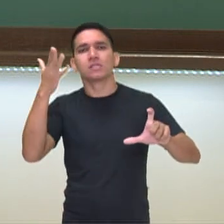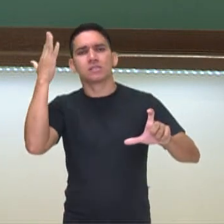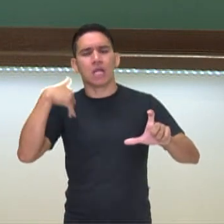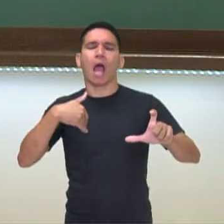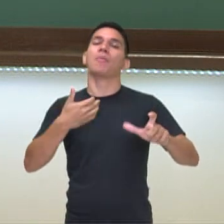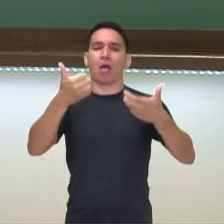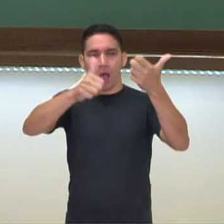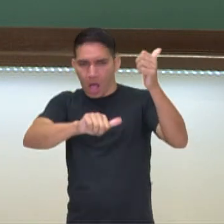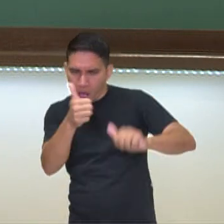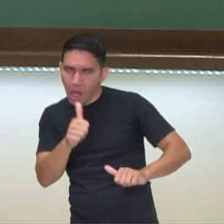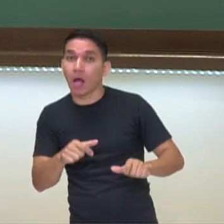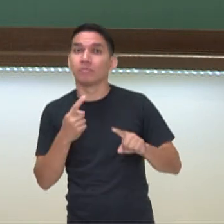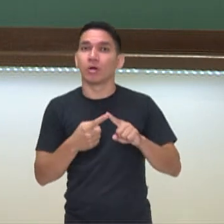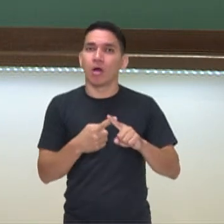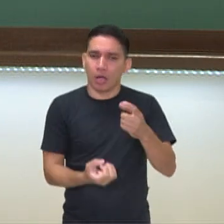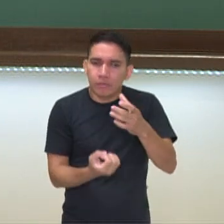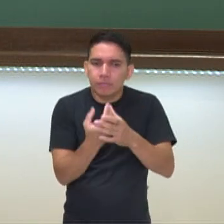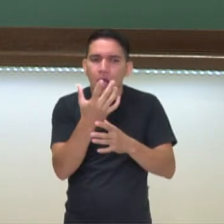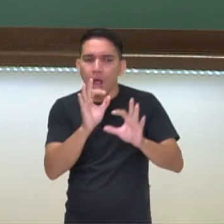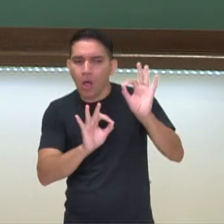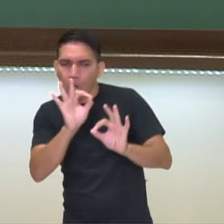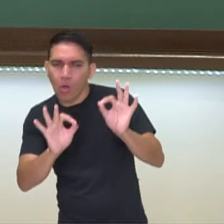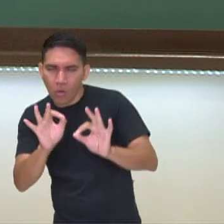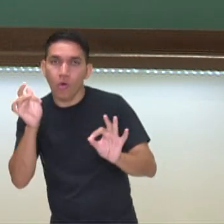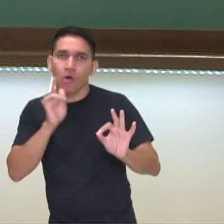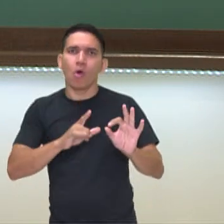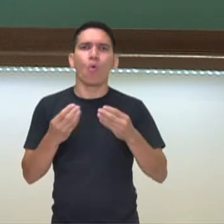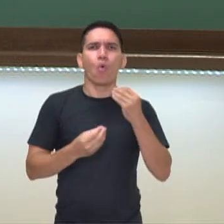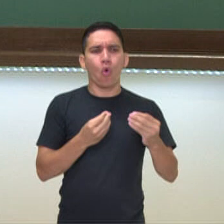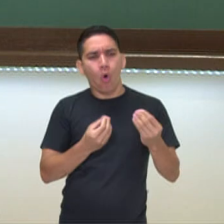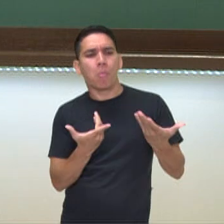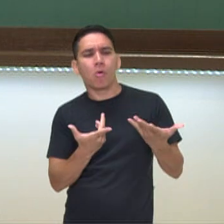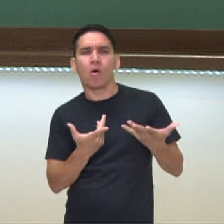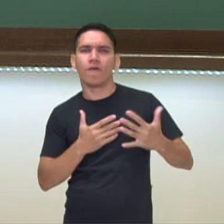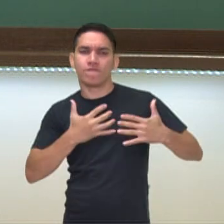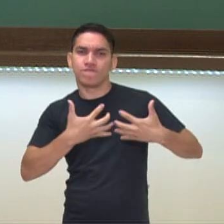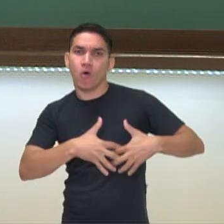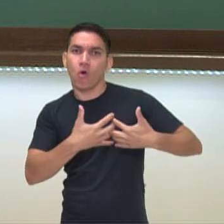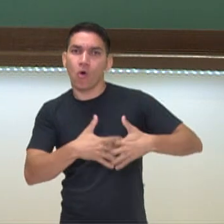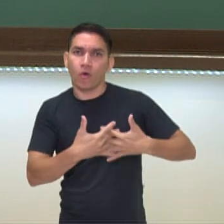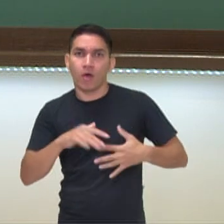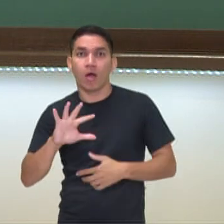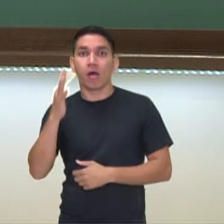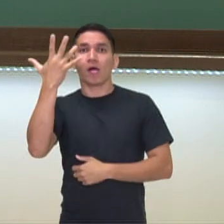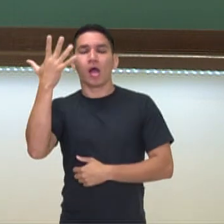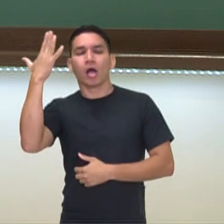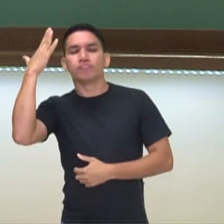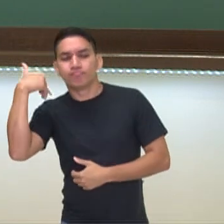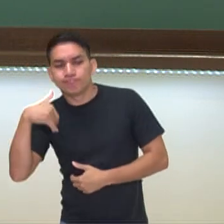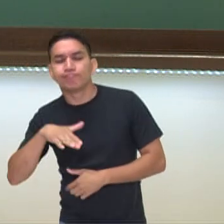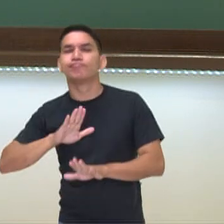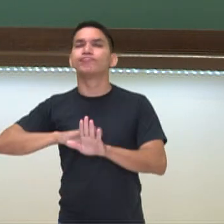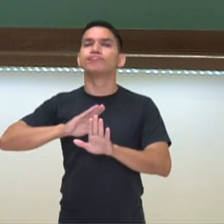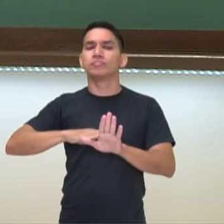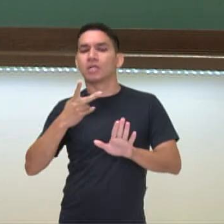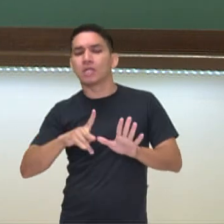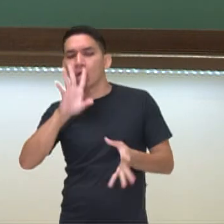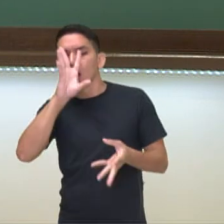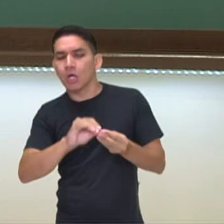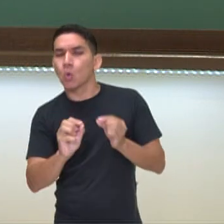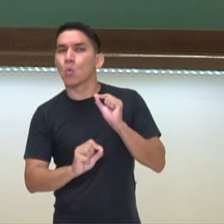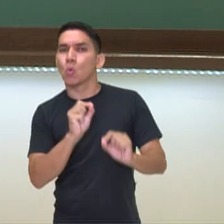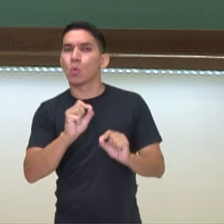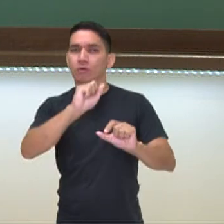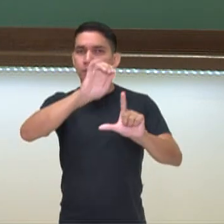construindo você vai conseguir identificar o comportamento, vai conseguir resolver os problemas, conseguir interpretar esses gráficos, tá